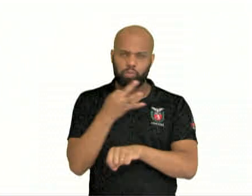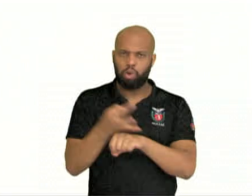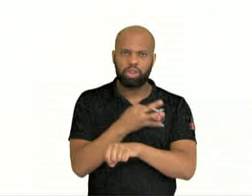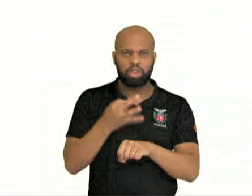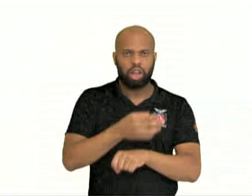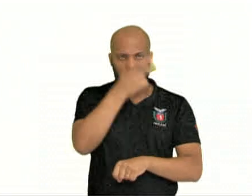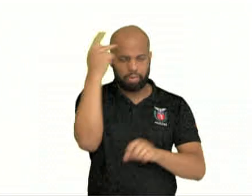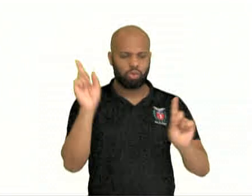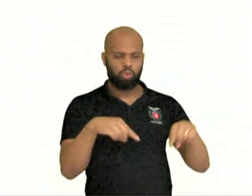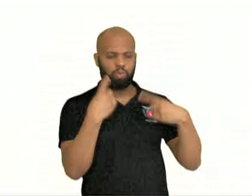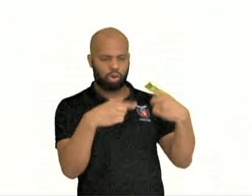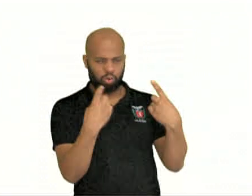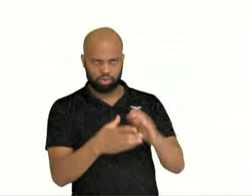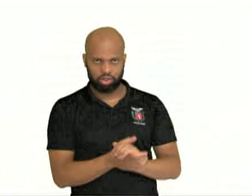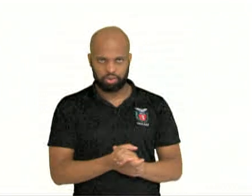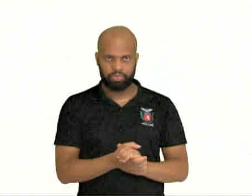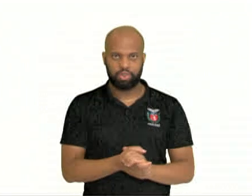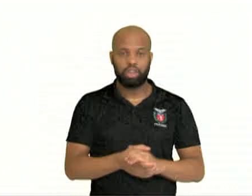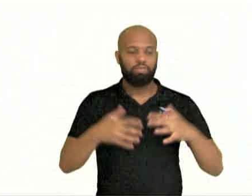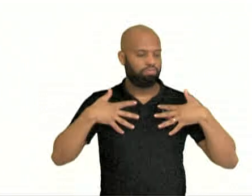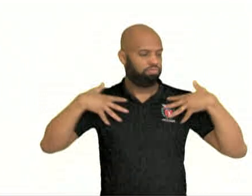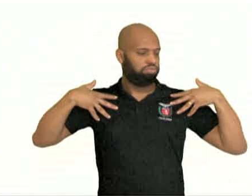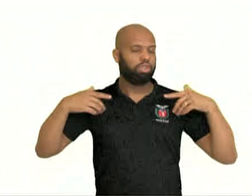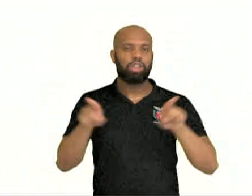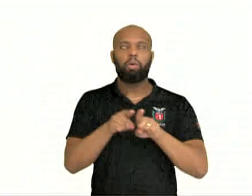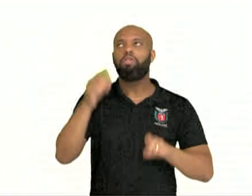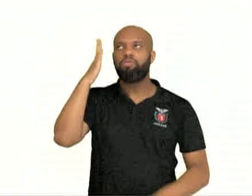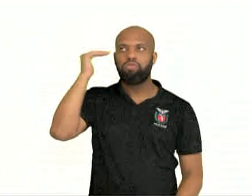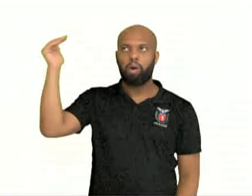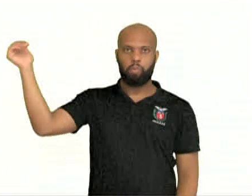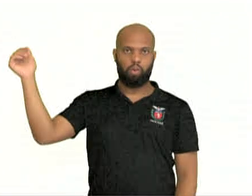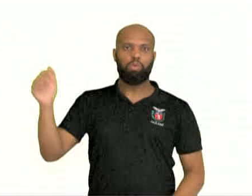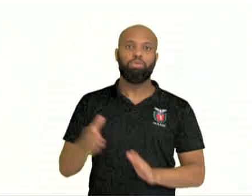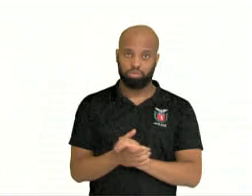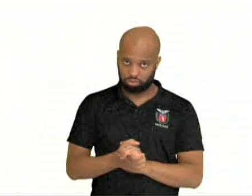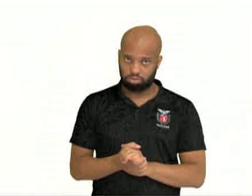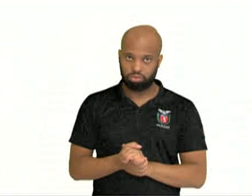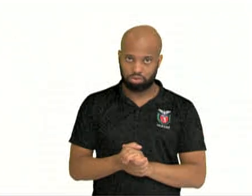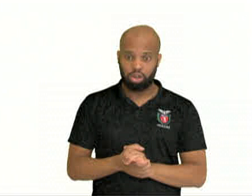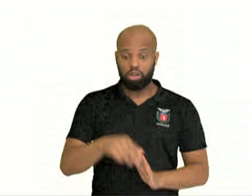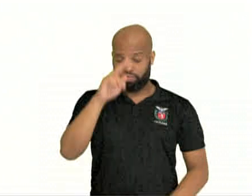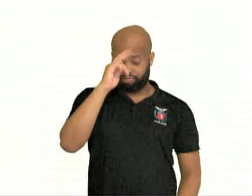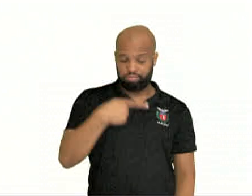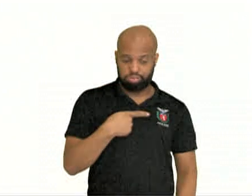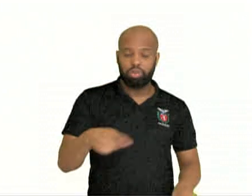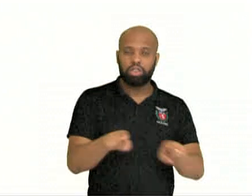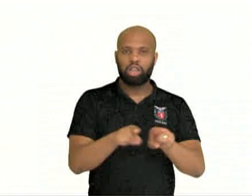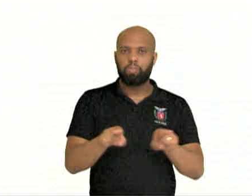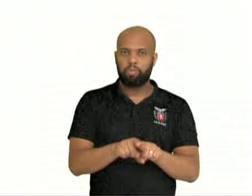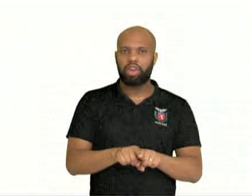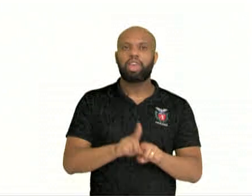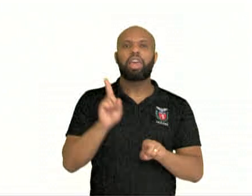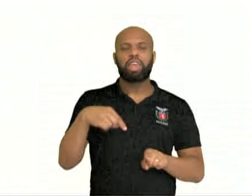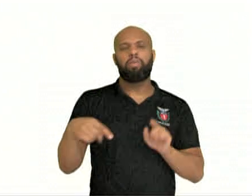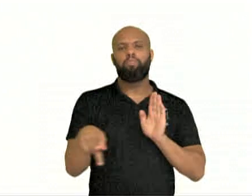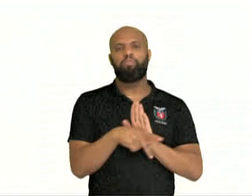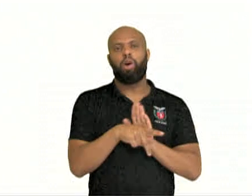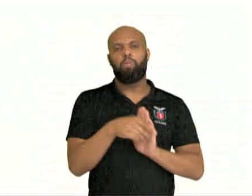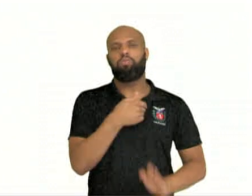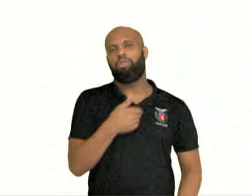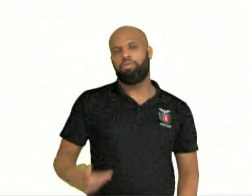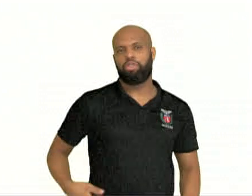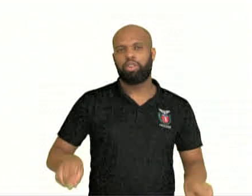inimigos, obtendo a honra, a fama e a glória para si e para o Estado. Então, entre os